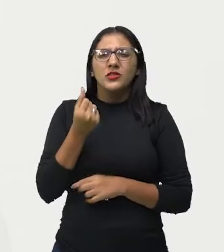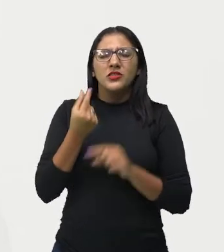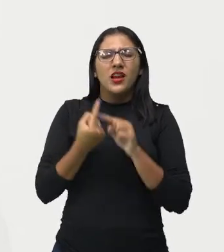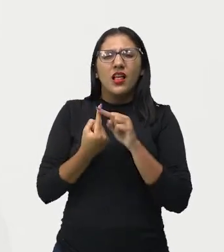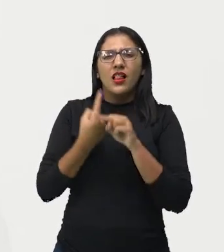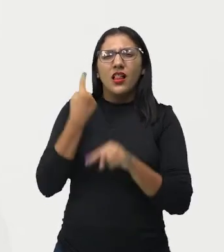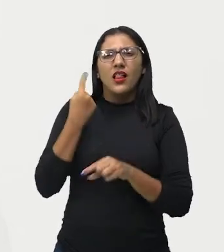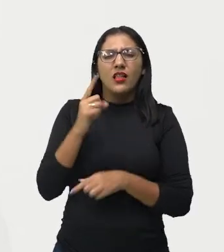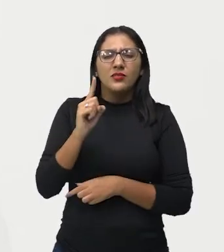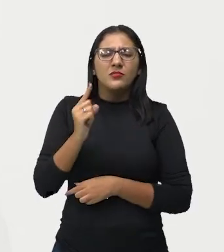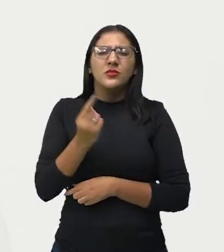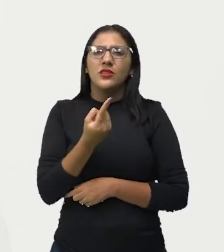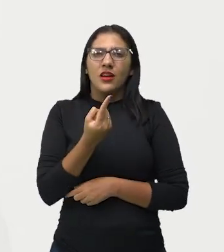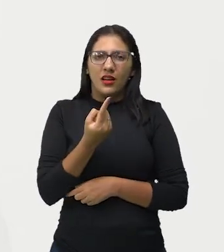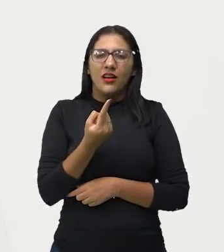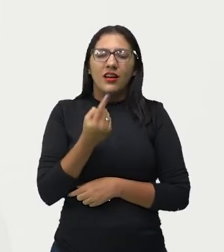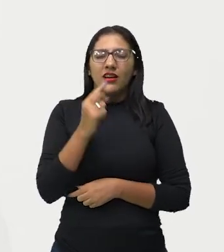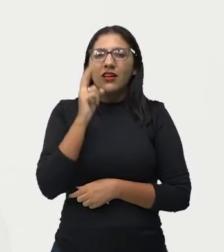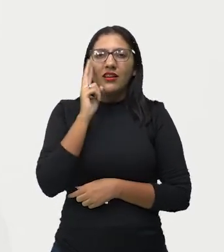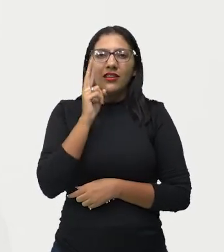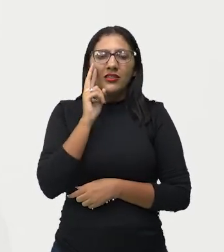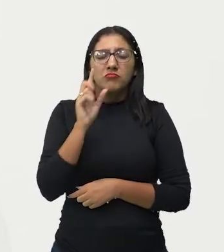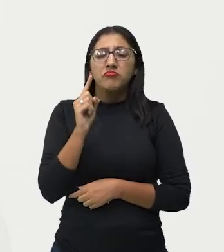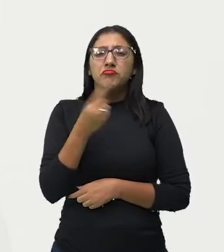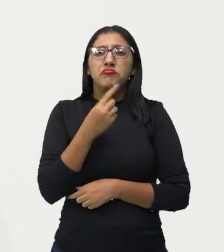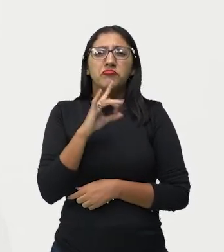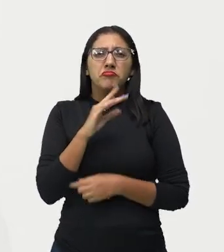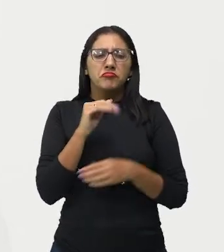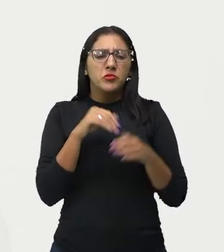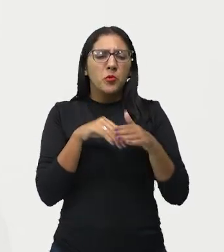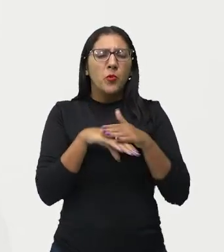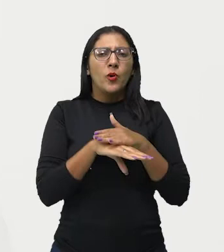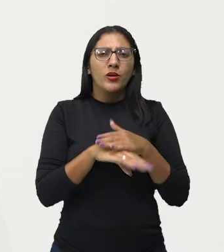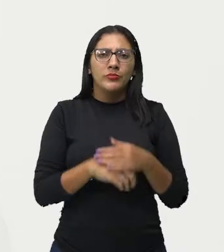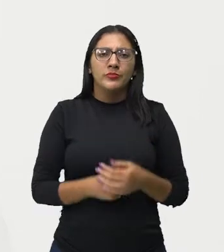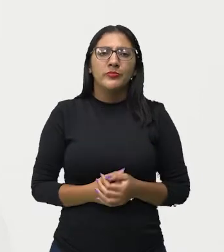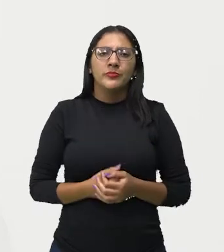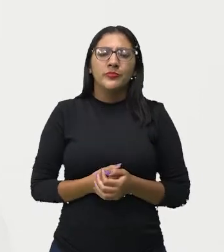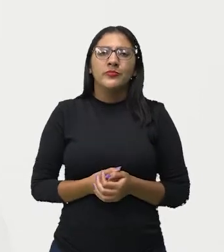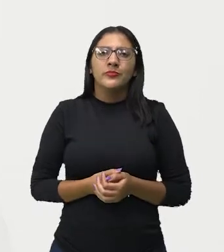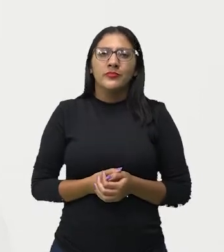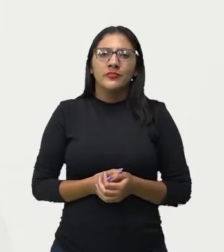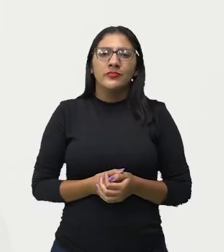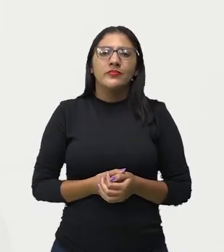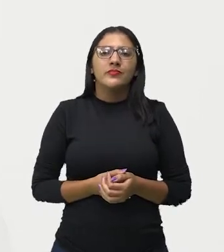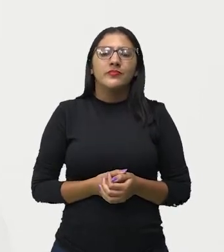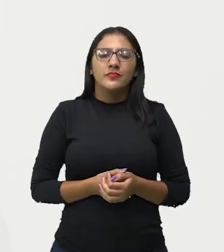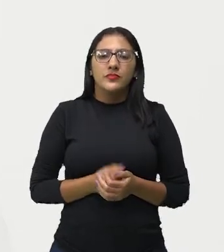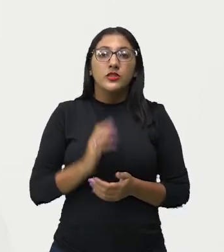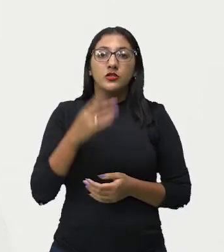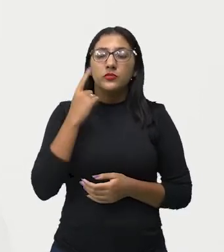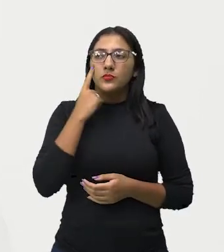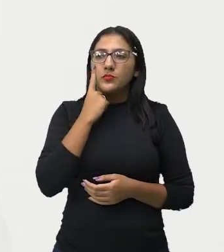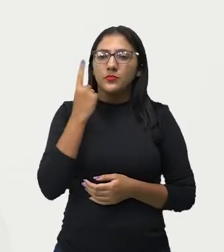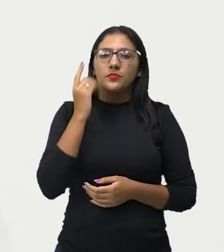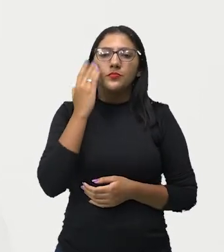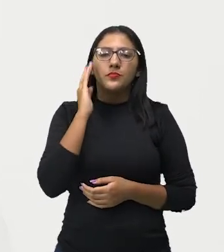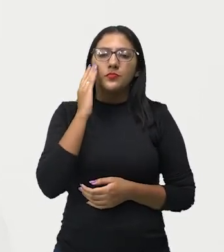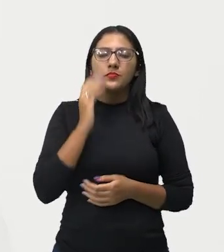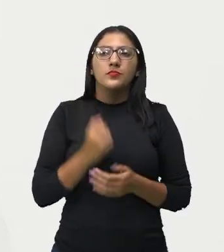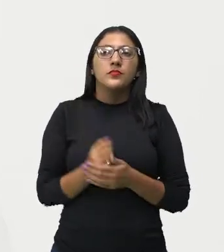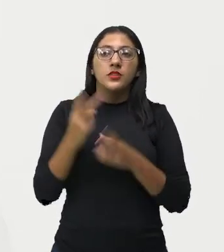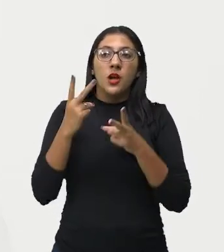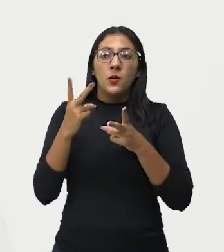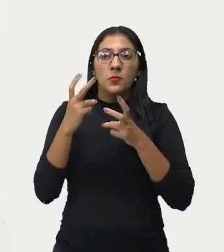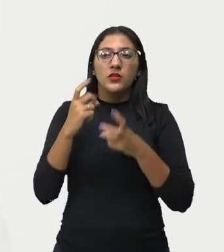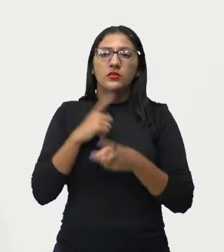do capital inicial, lá do dinheiro inicial que foi feito o investimento, lá o empréstimo. Tá legal? E aí, dito isto, então, perceba